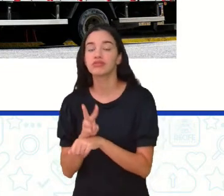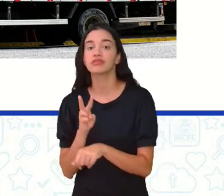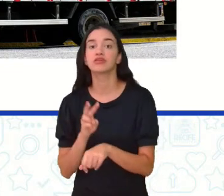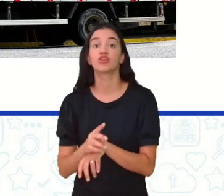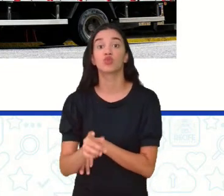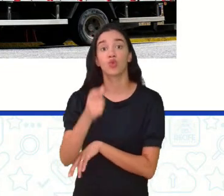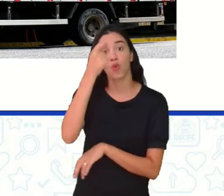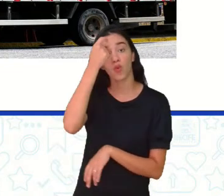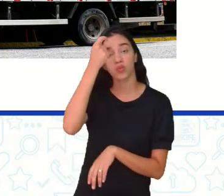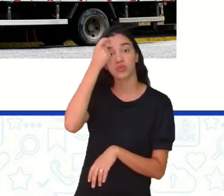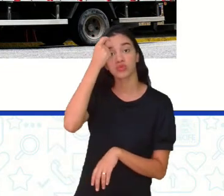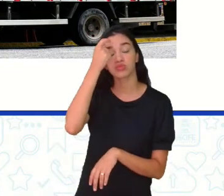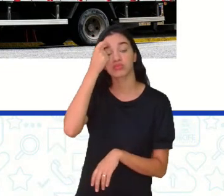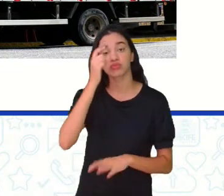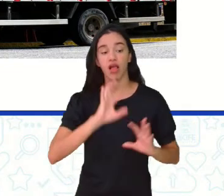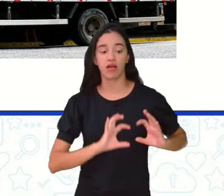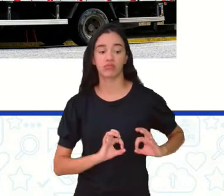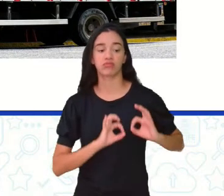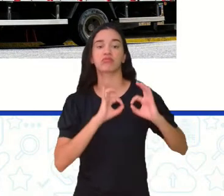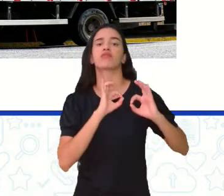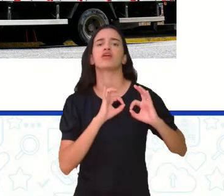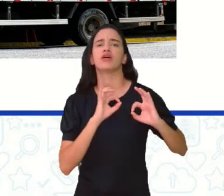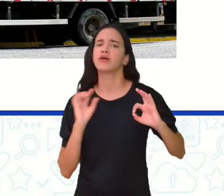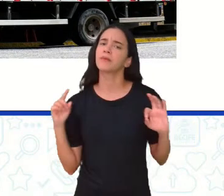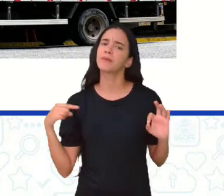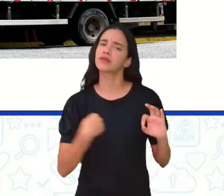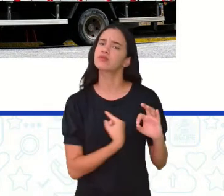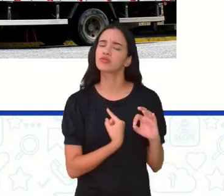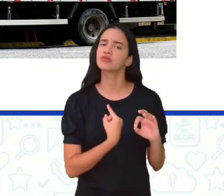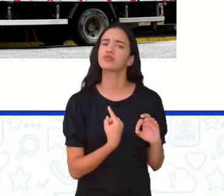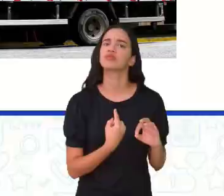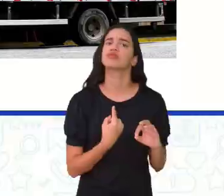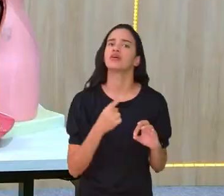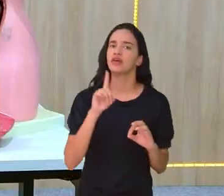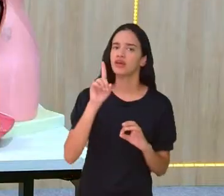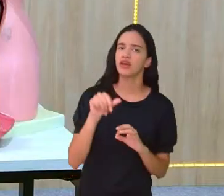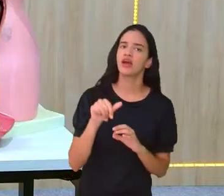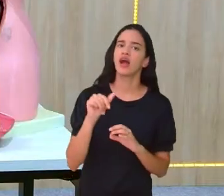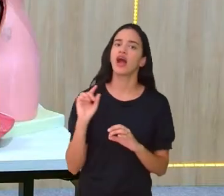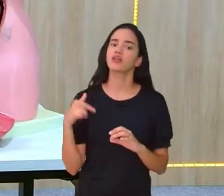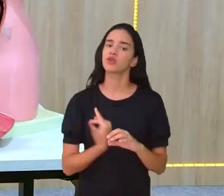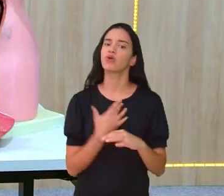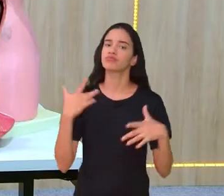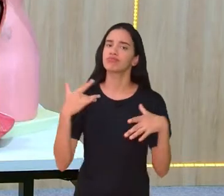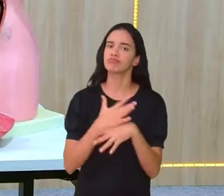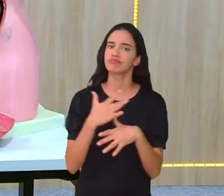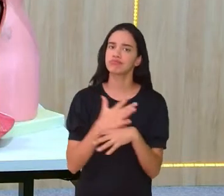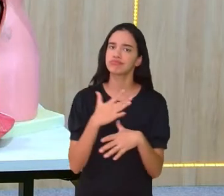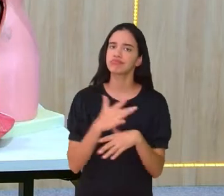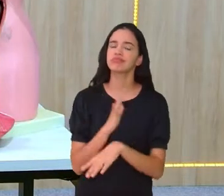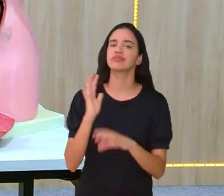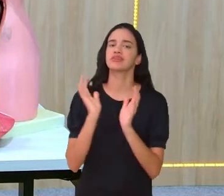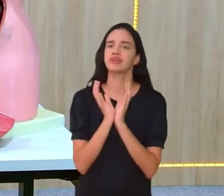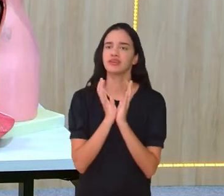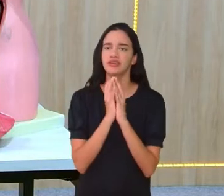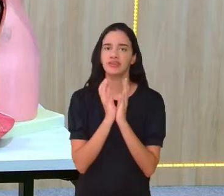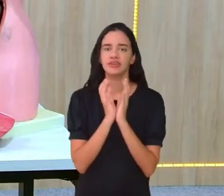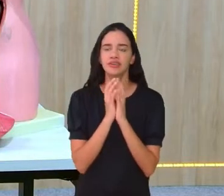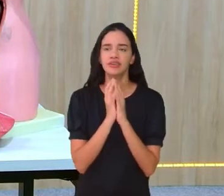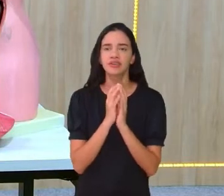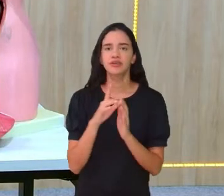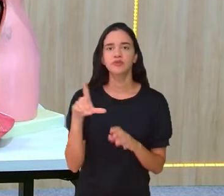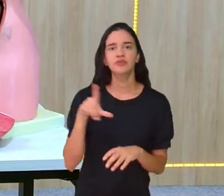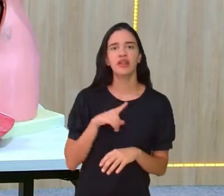aí ao câncer de mama. E para a gente ver essa questão, a nossa cidade, a cidade do Recife, ela